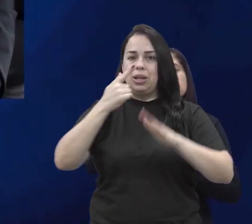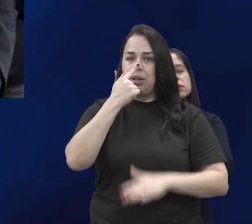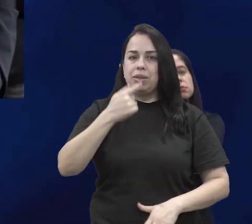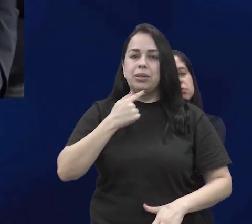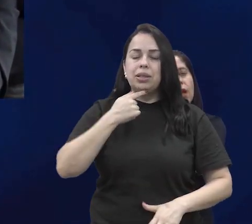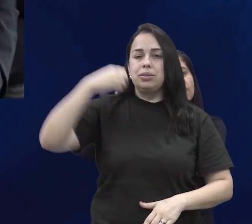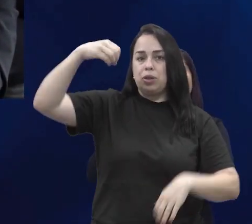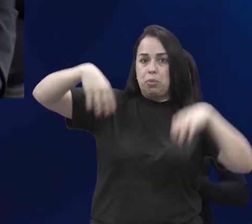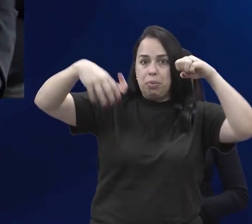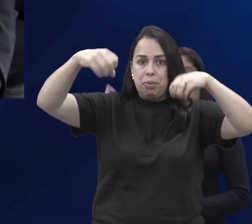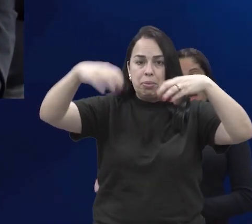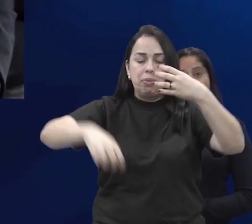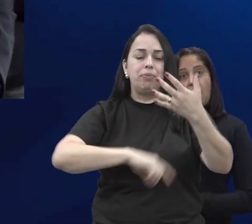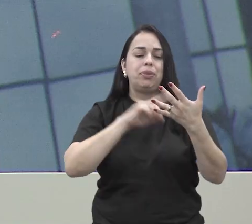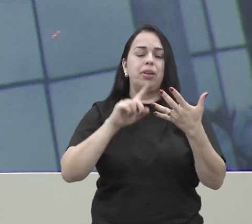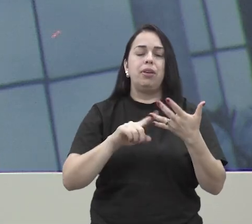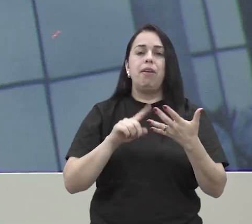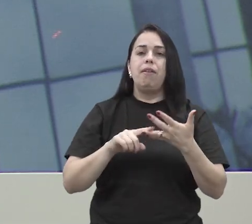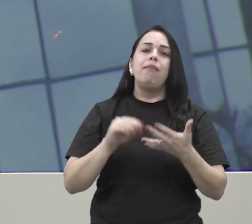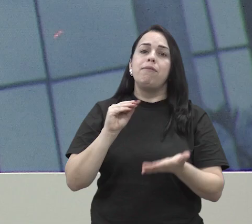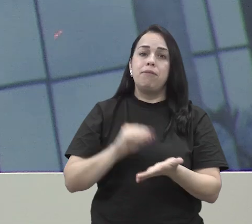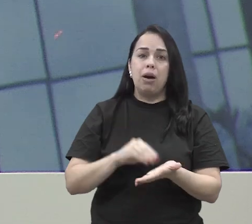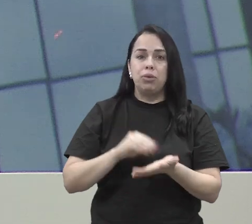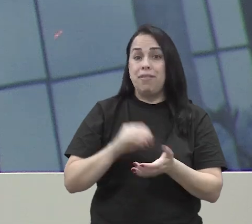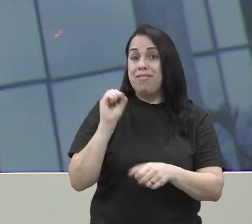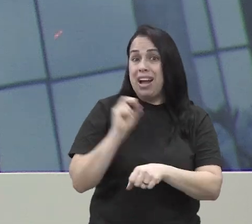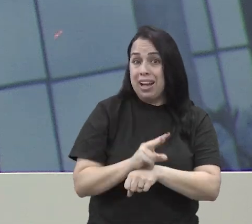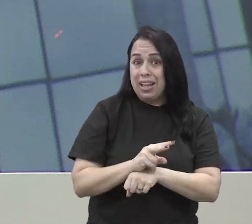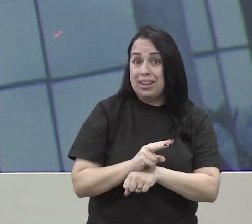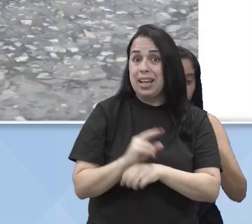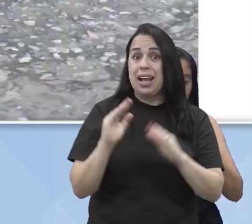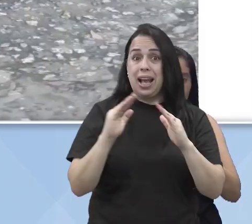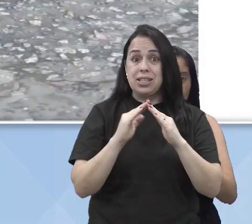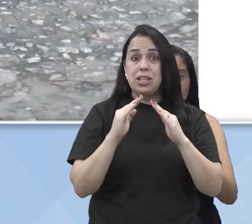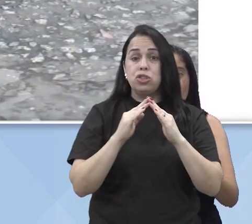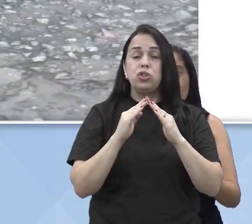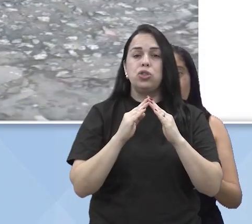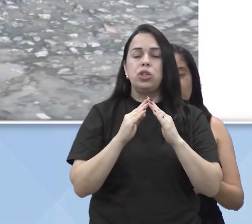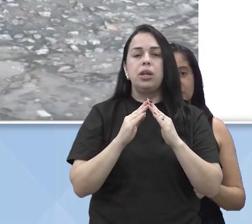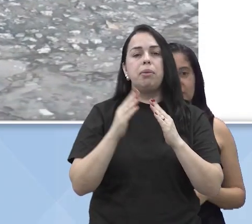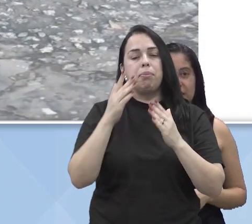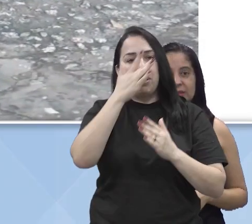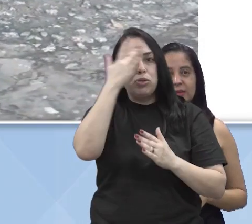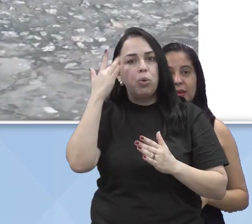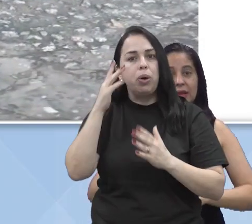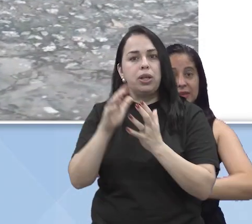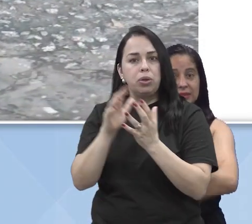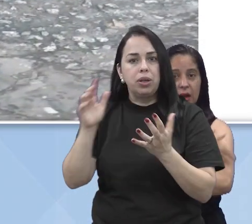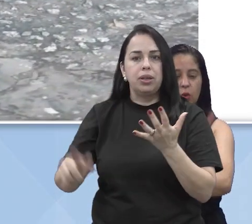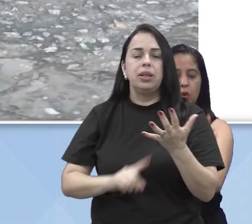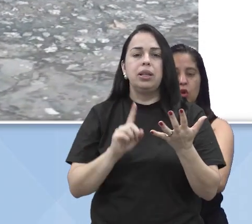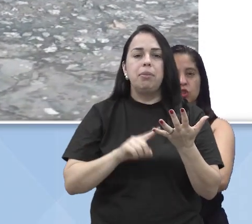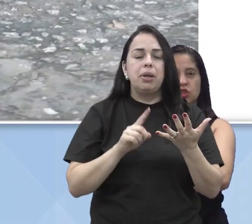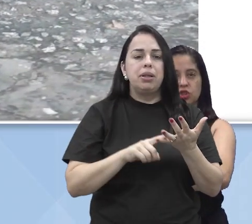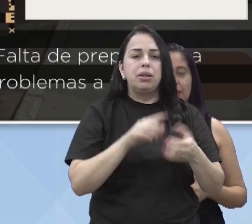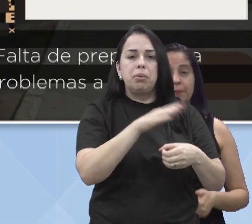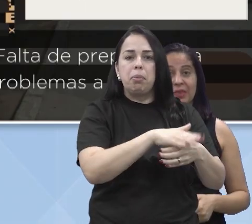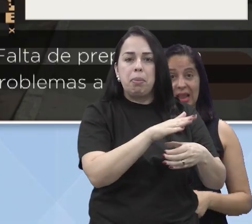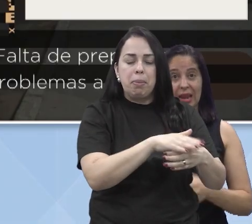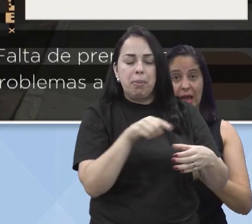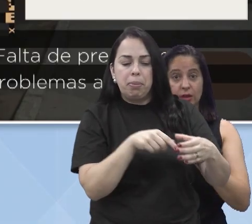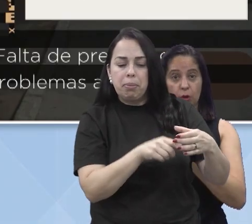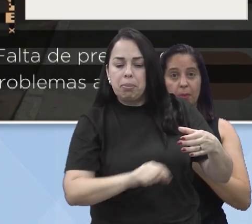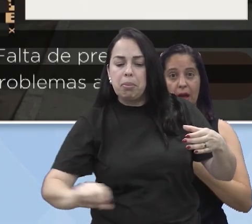procedimentos médicos na rede pública, falta de vagas em casa de repouso, manutenção em poliesportivo e bocas de lobo